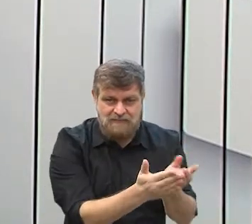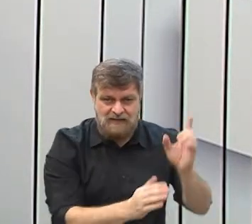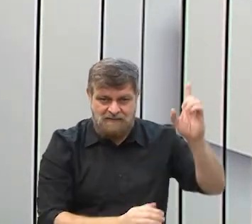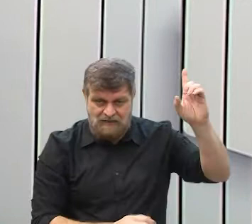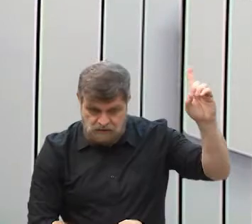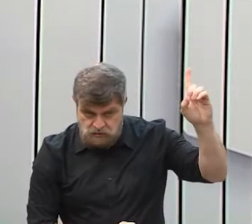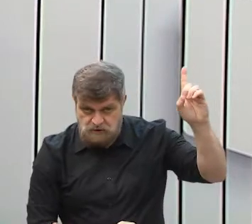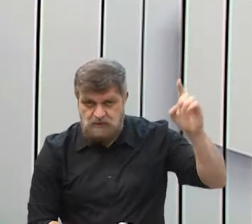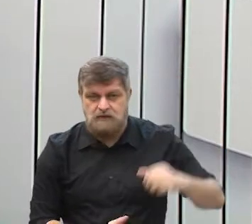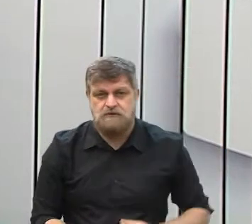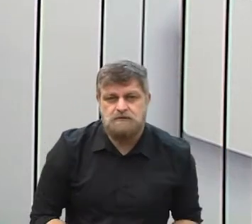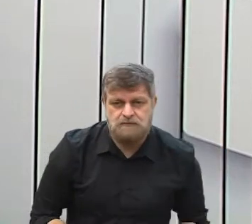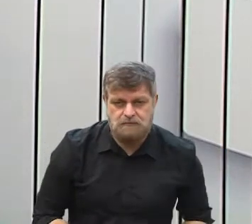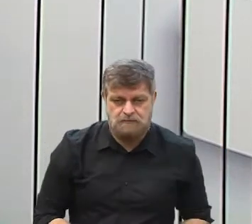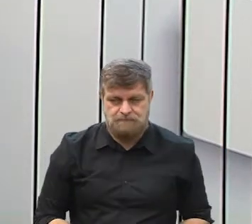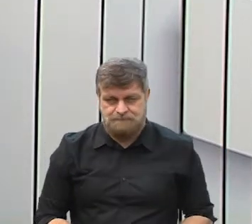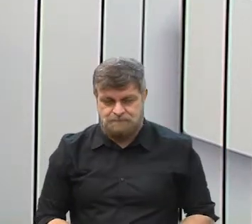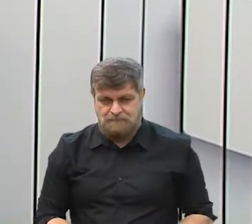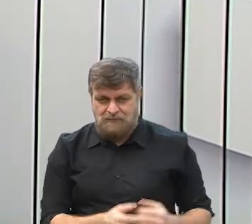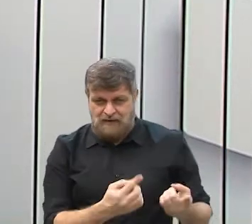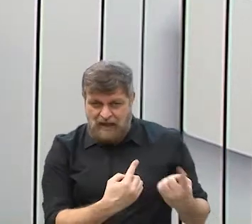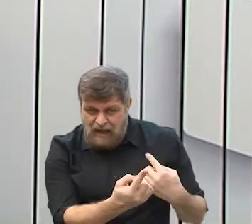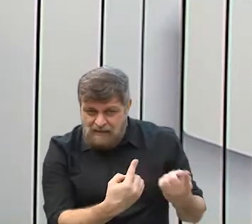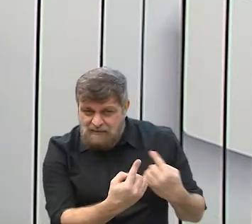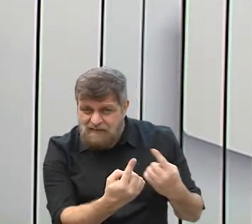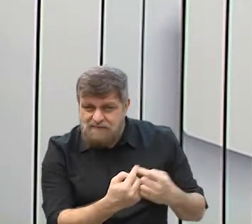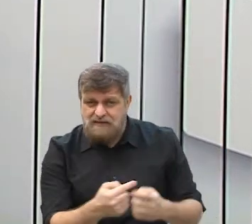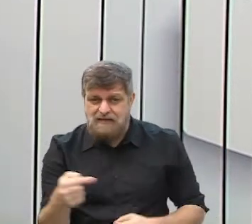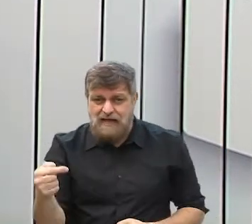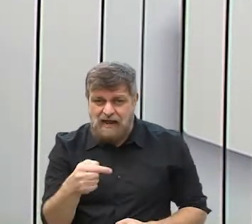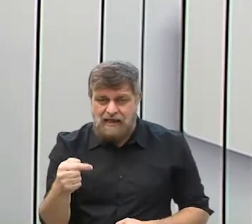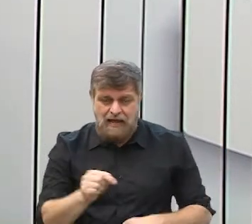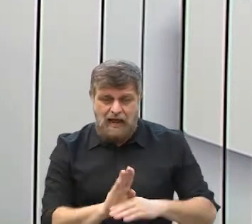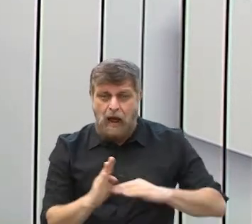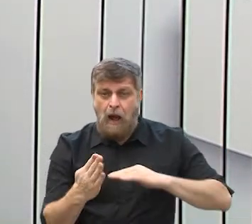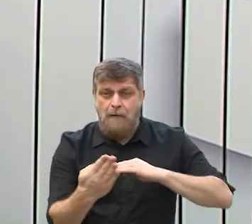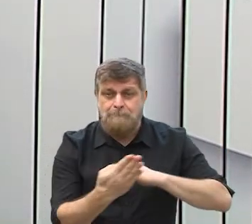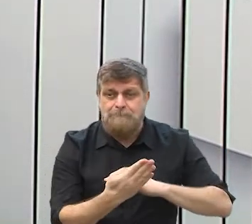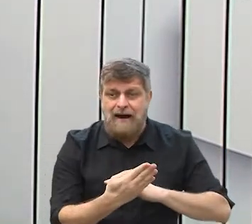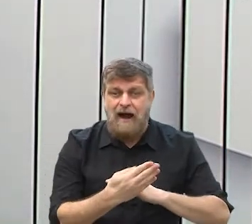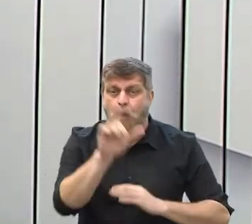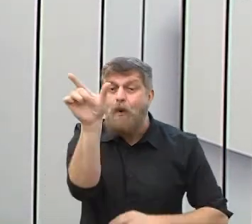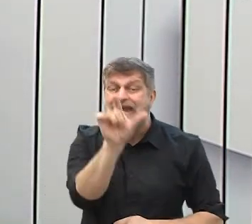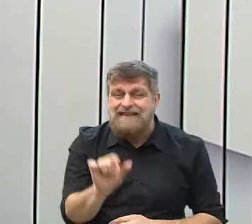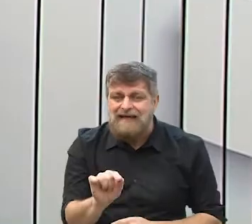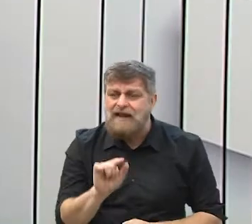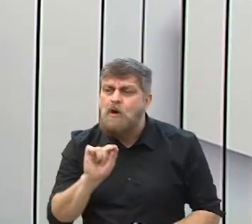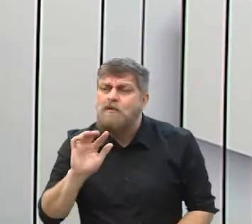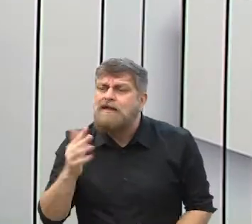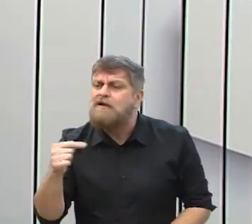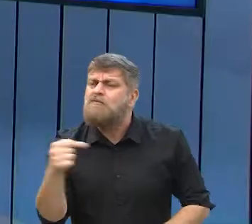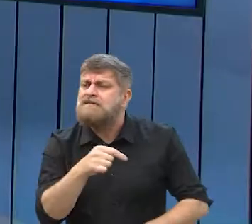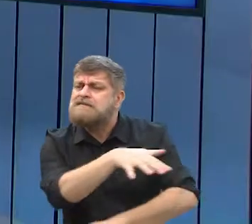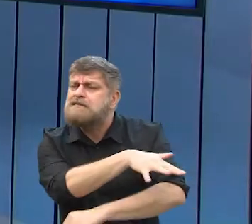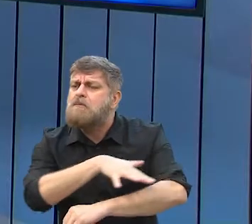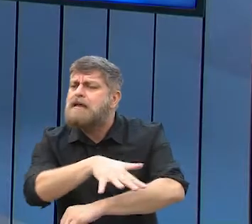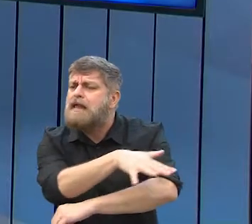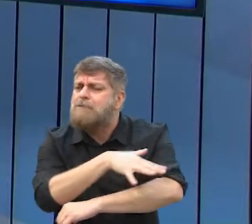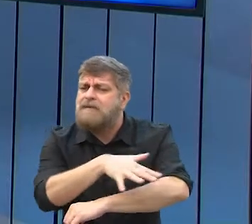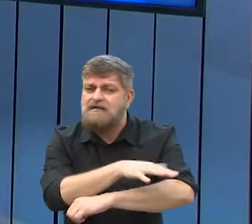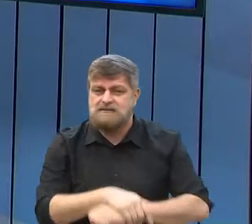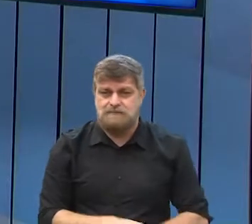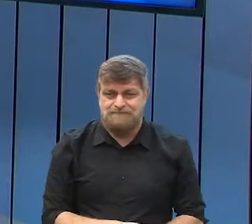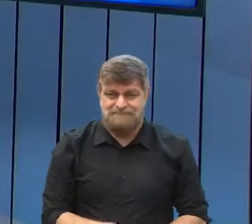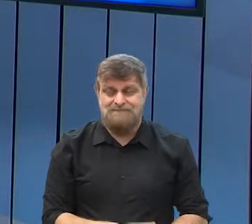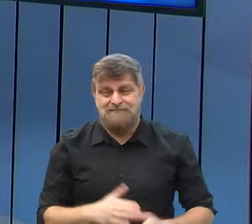Pastor Cícero Canuto de Lima e a Avenida Nestor Castanheira, no Parque Itália. O que aconteceu nessa praça? Então, essa é